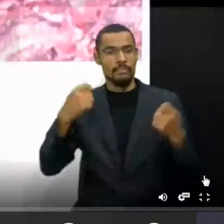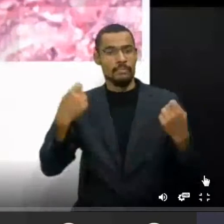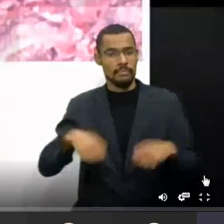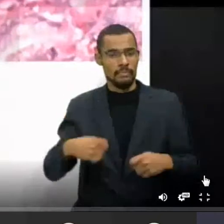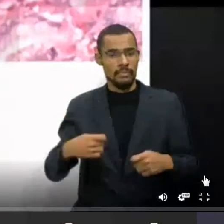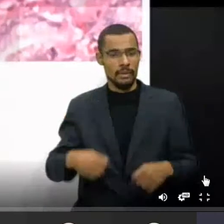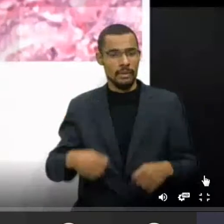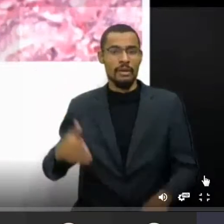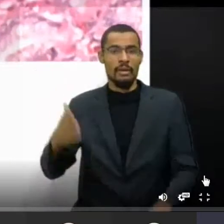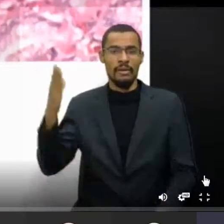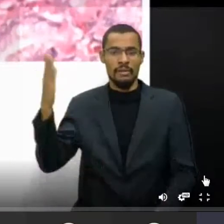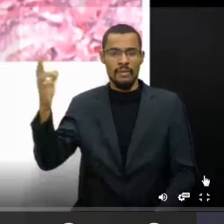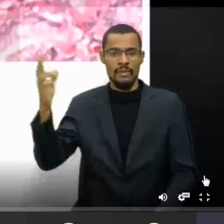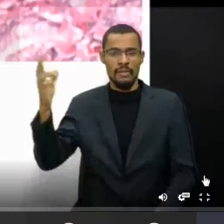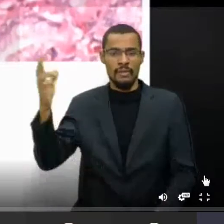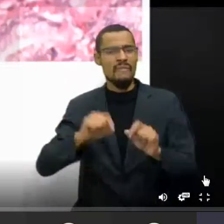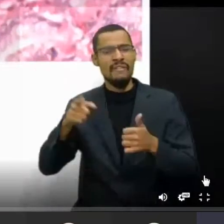aqui, lembrando,